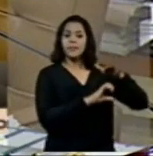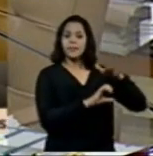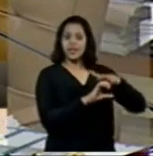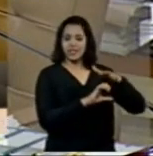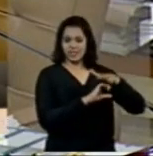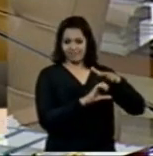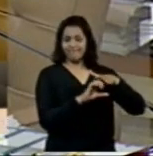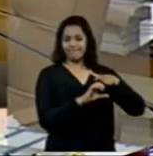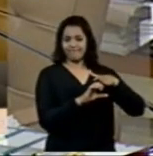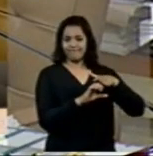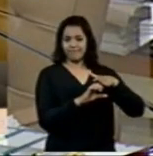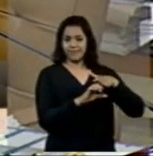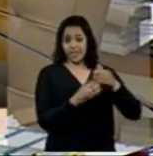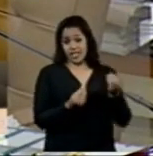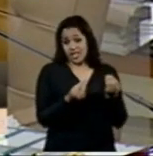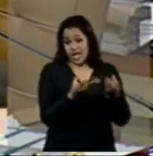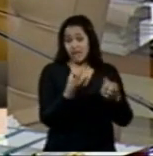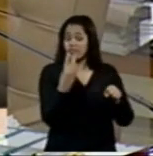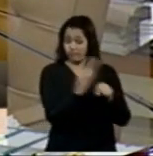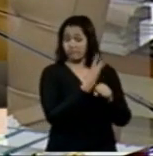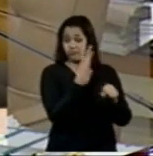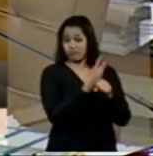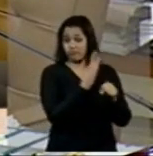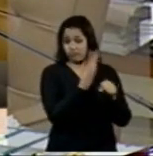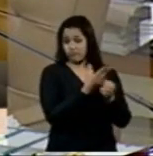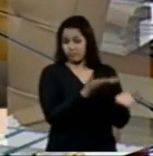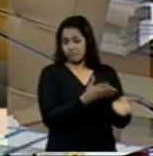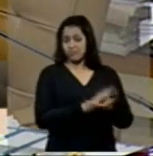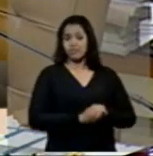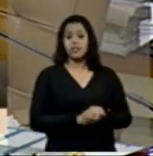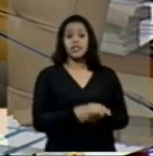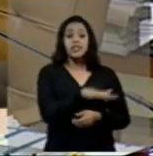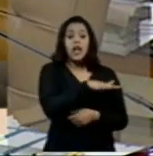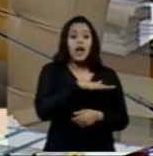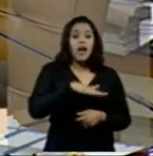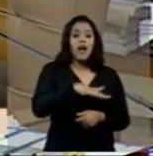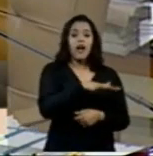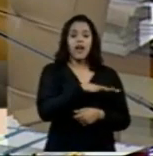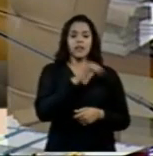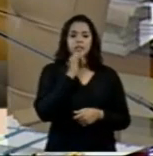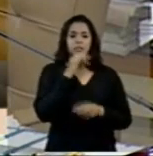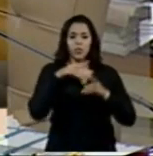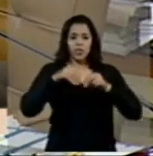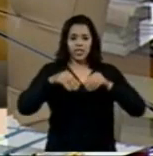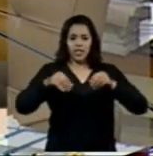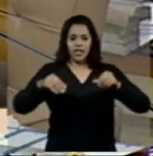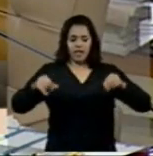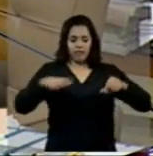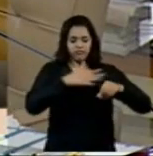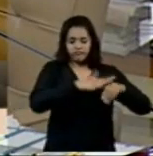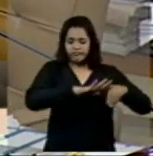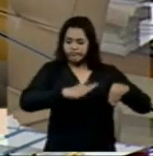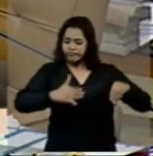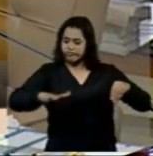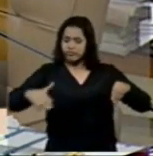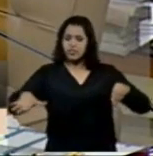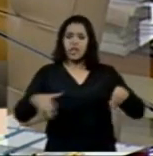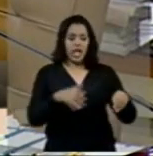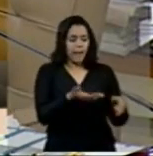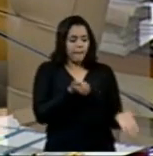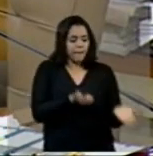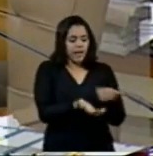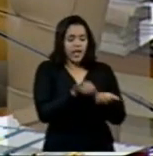de serviços, as terceirizadas. Nas áreas em que o relevo permite a colheita